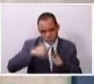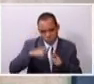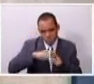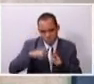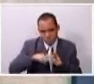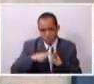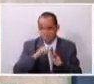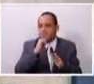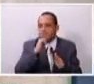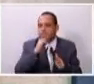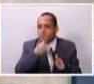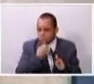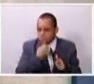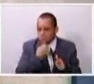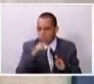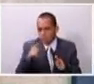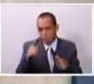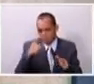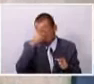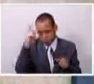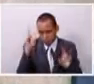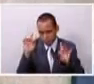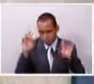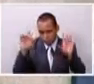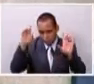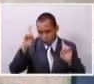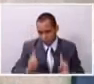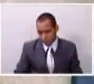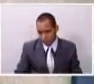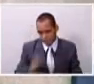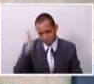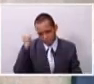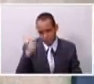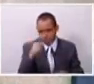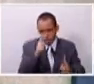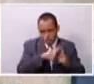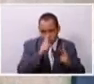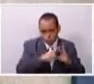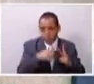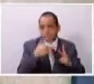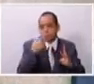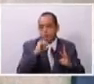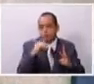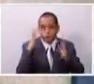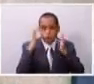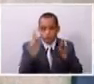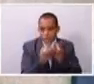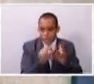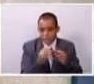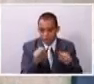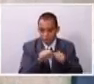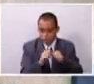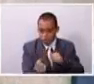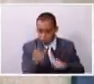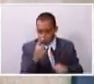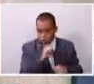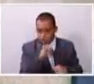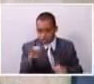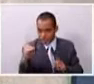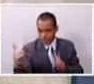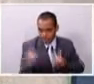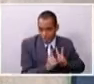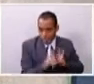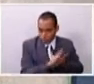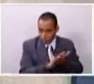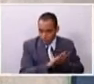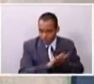pessoa, infelizmente, um garoto excepcional. Os senhores acham que 2 pais de família fariam um absurdo desse se não fossem atacados? Então eu quero aqui